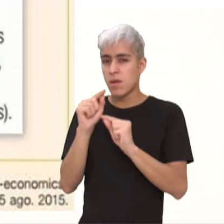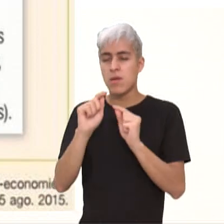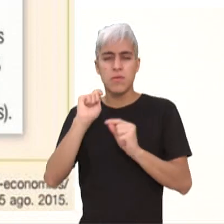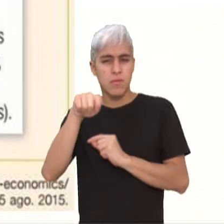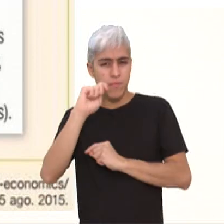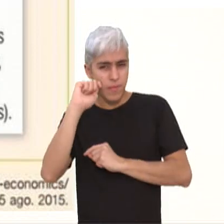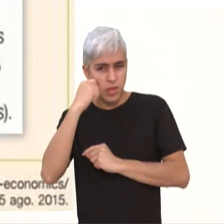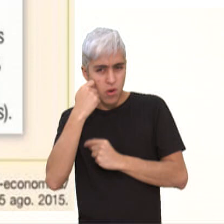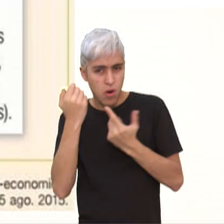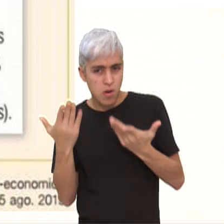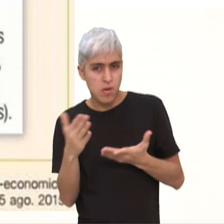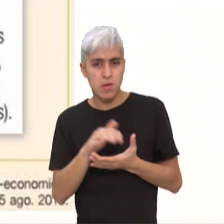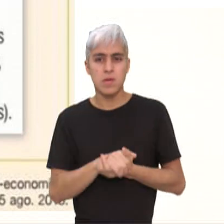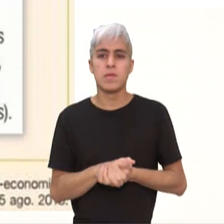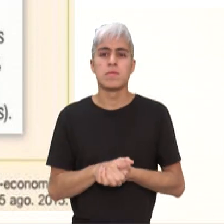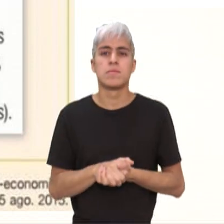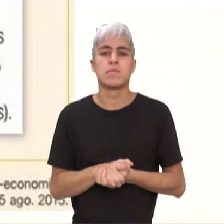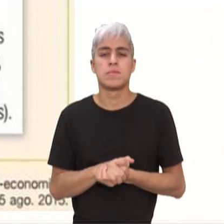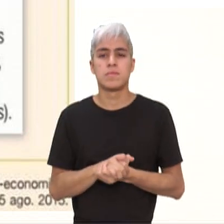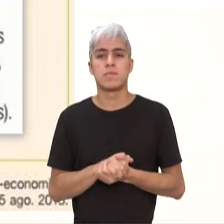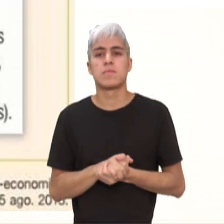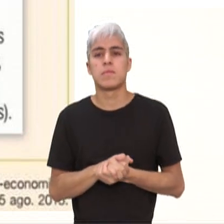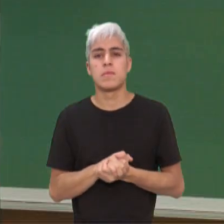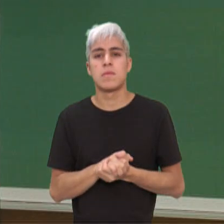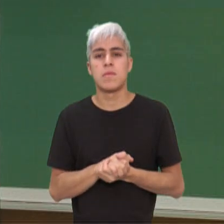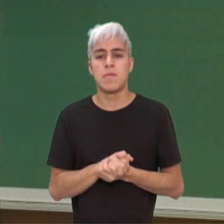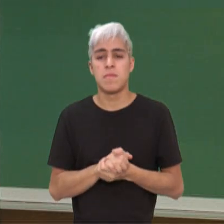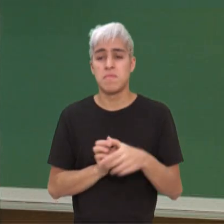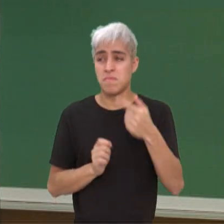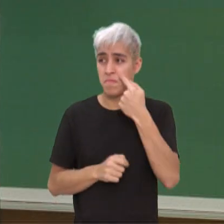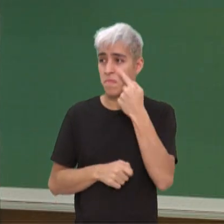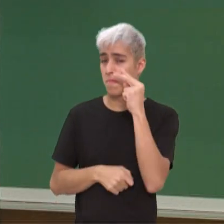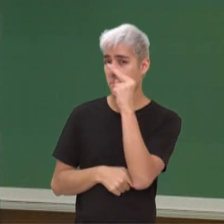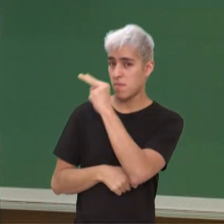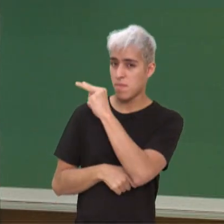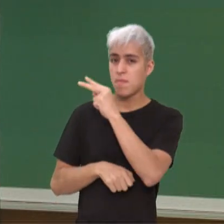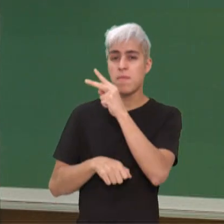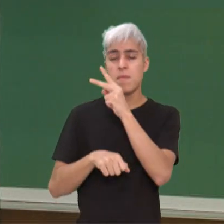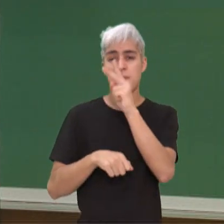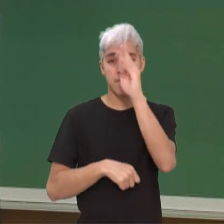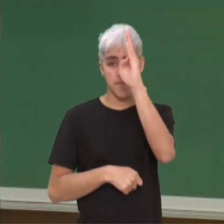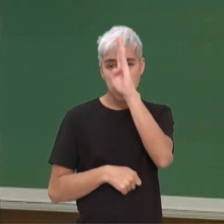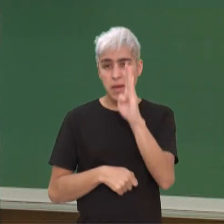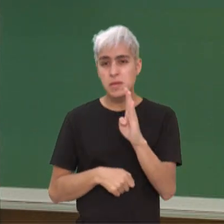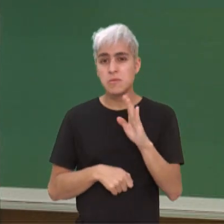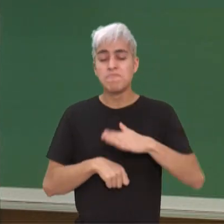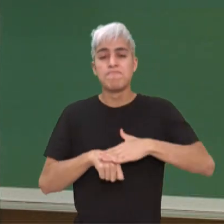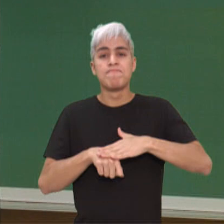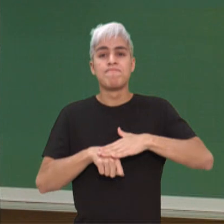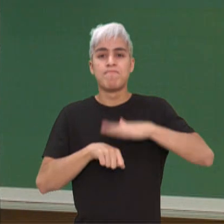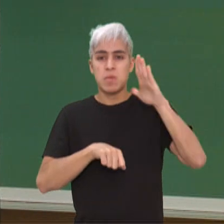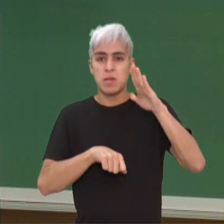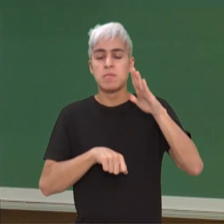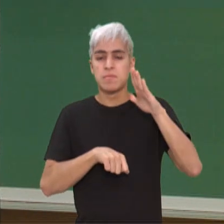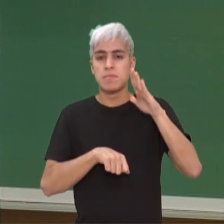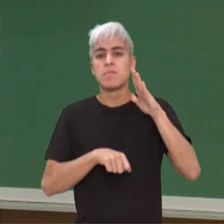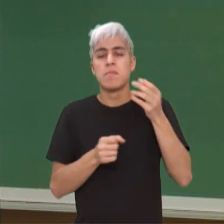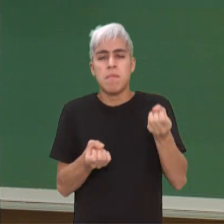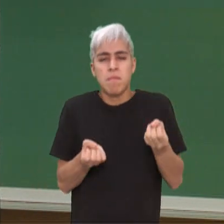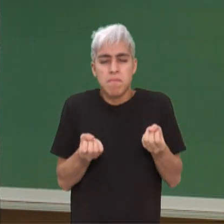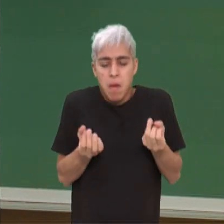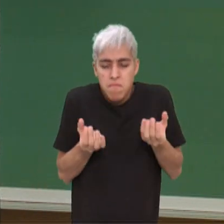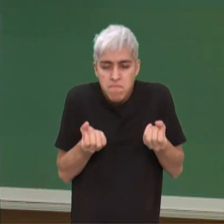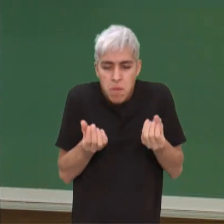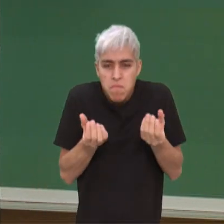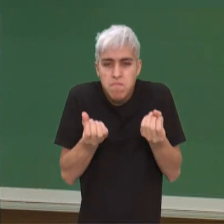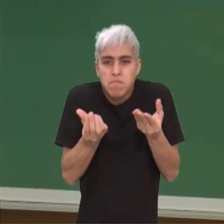petróleo, estamos aqui enxergando, né, o Brasil como destaque, né, na